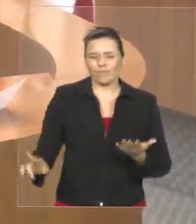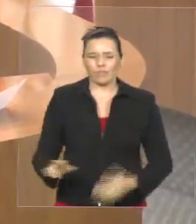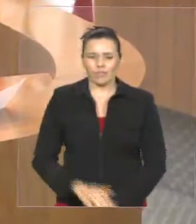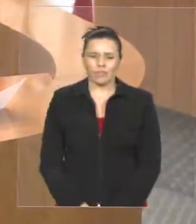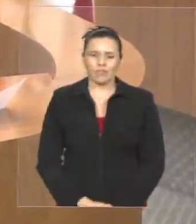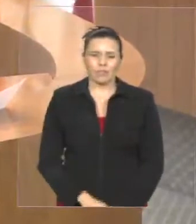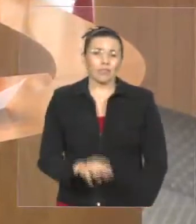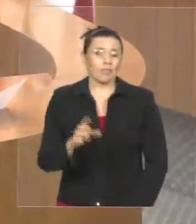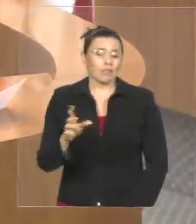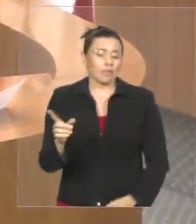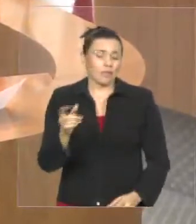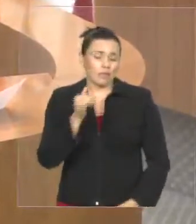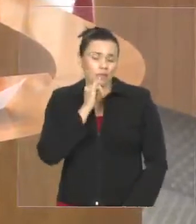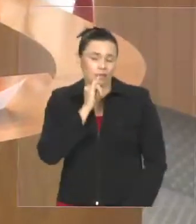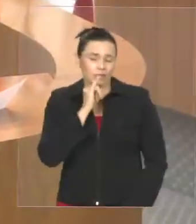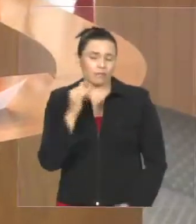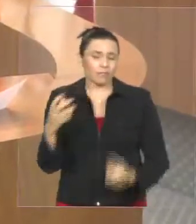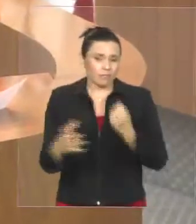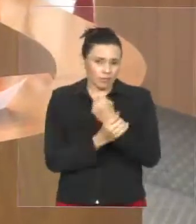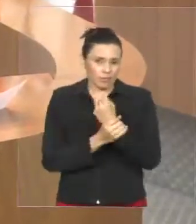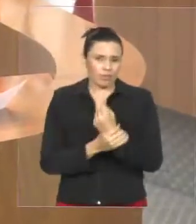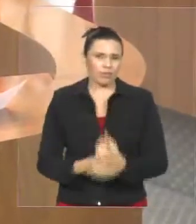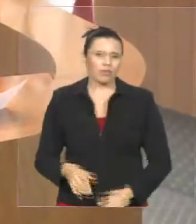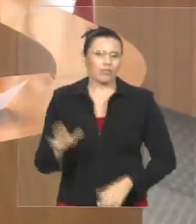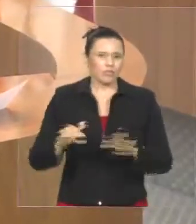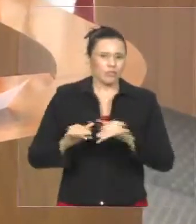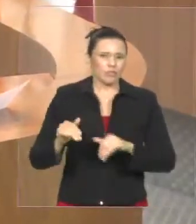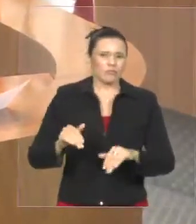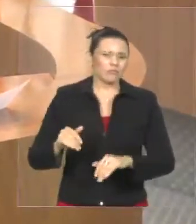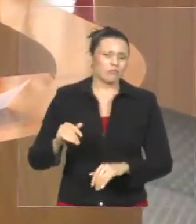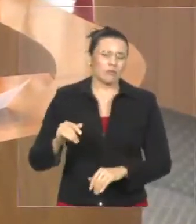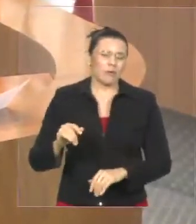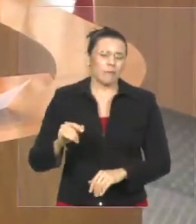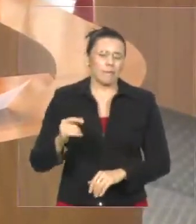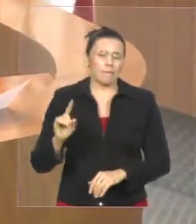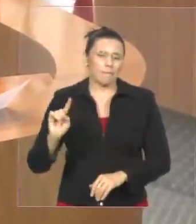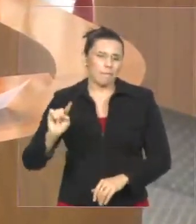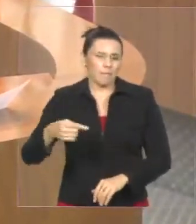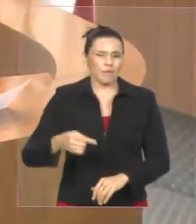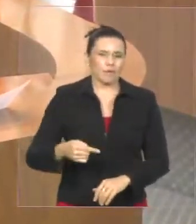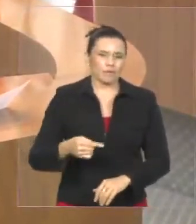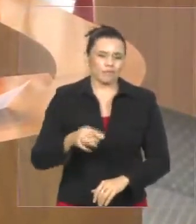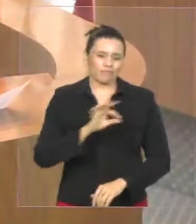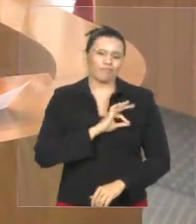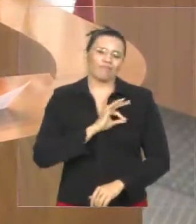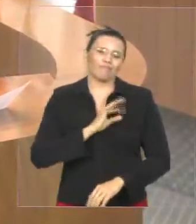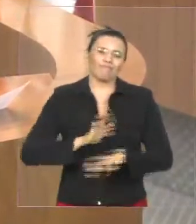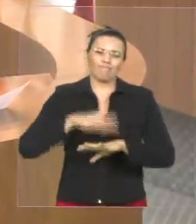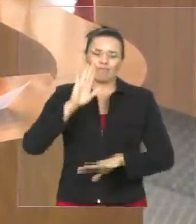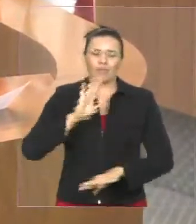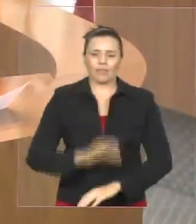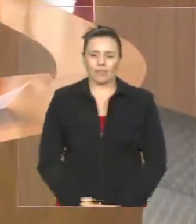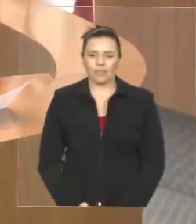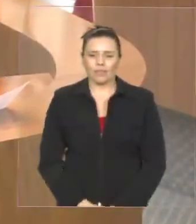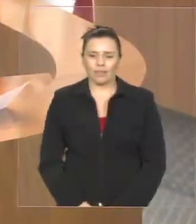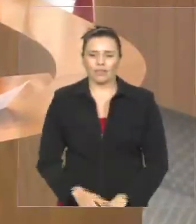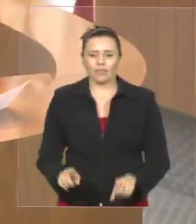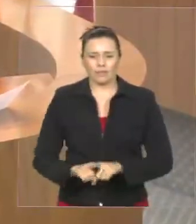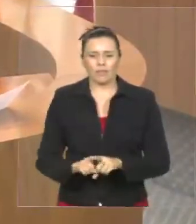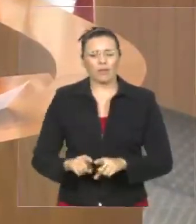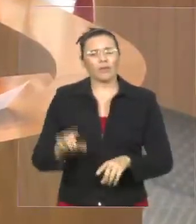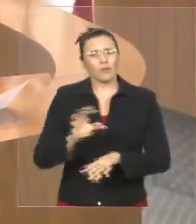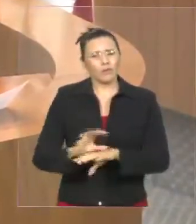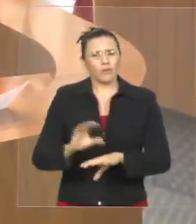policiais militares, teremos concursos em diversas áreas, teremos que ampliar também e